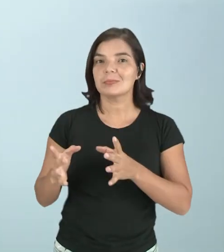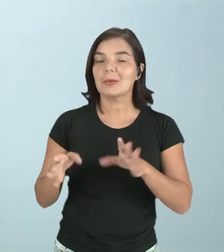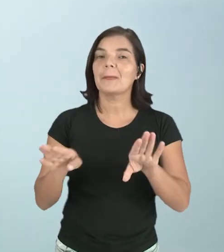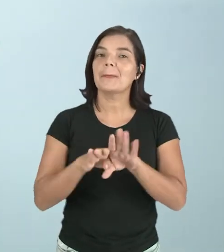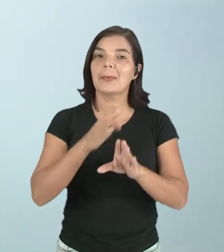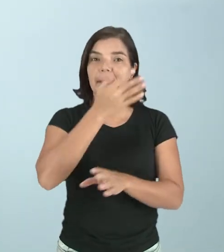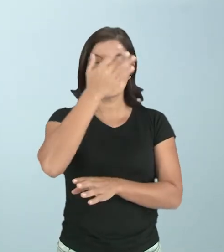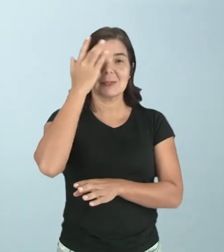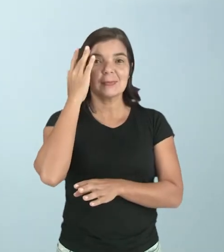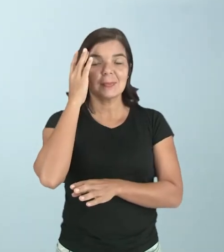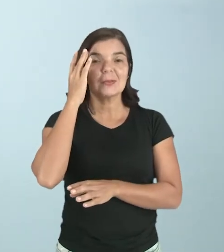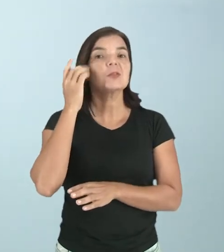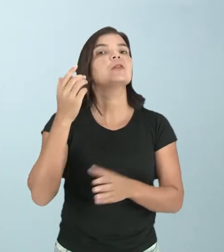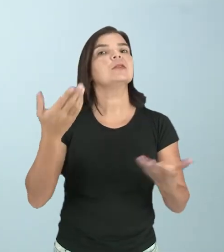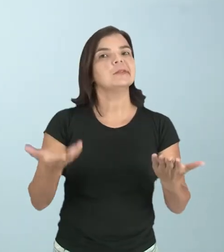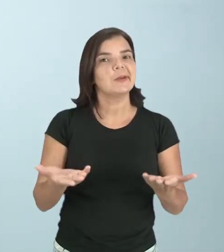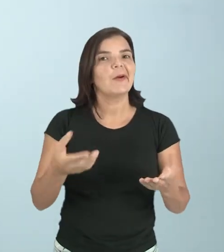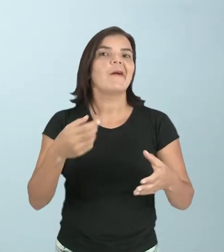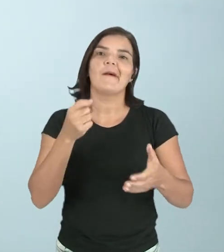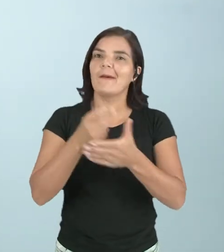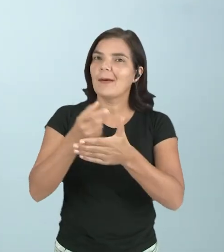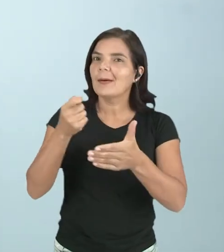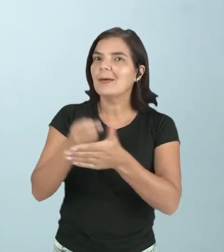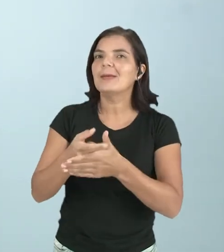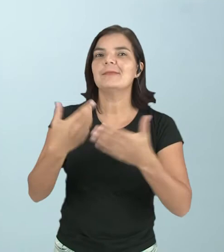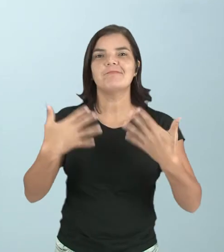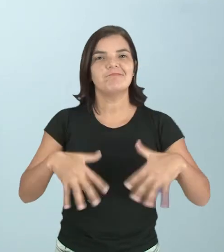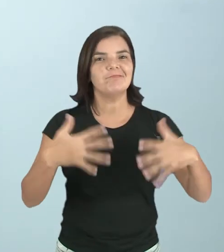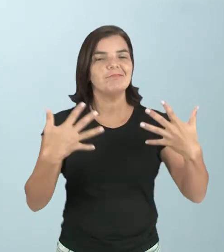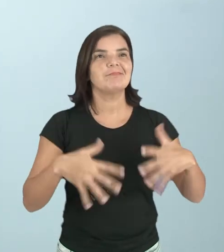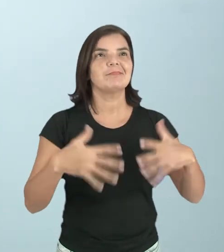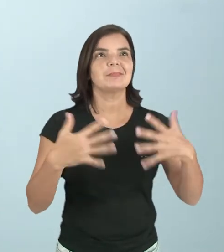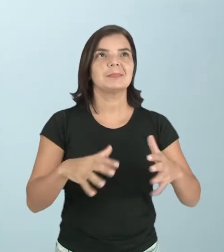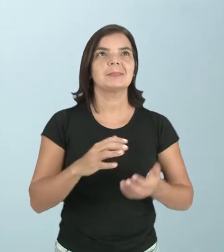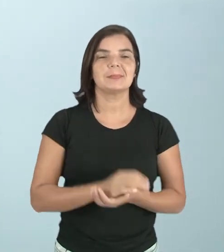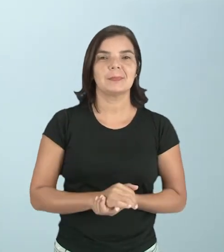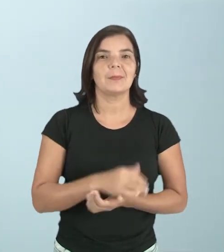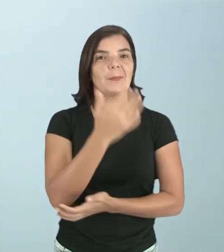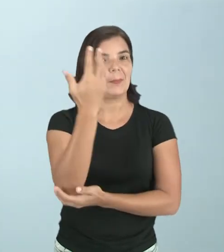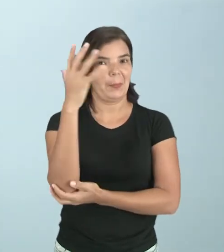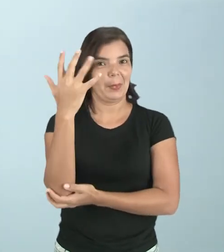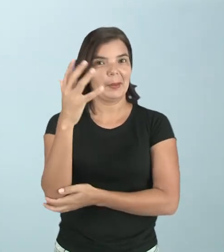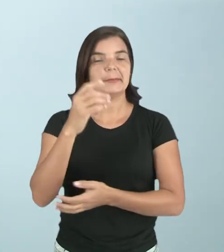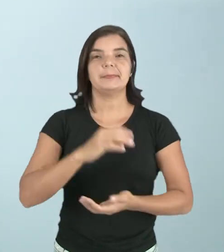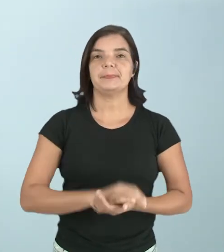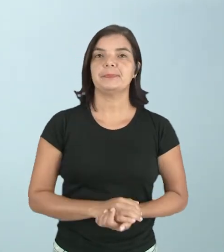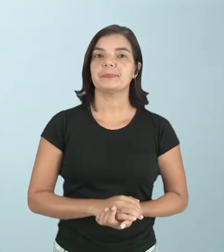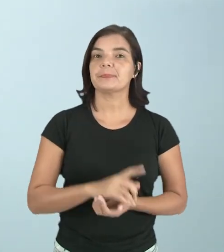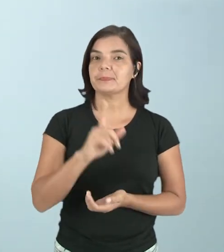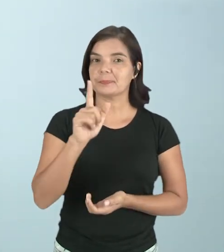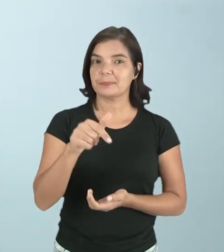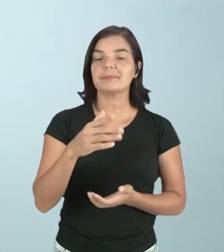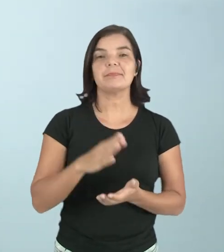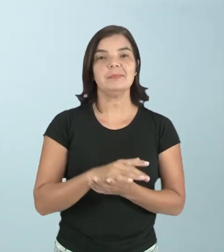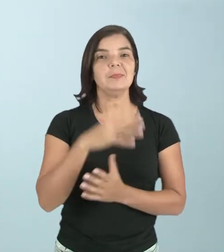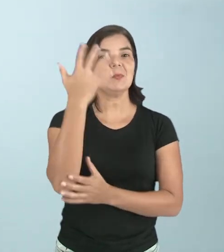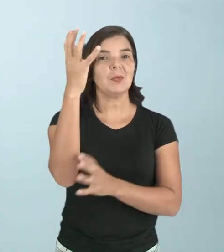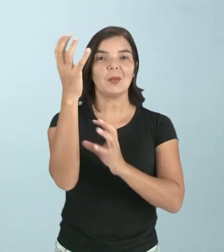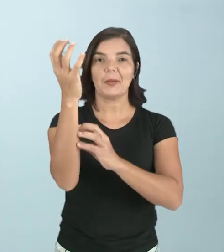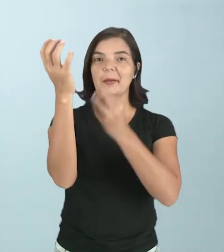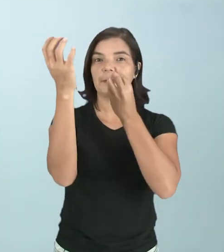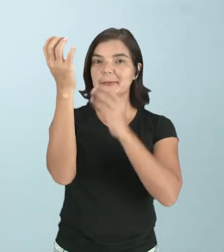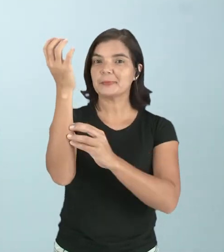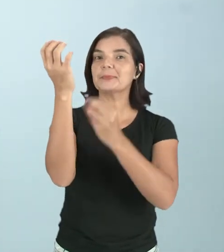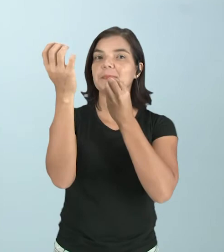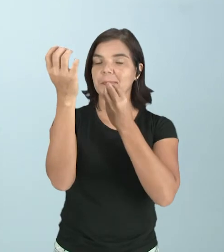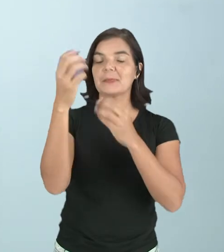porque as pessoas passaram a cultivar bastante plantas, né? Então, essa é uma frutífera,